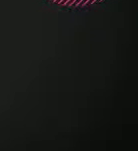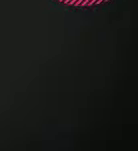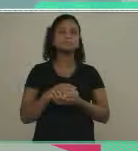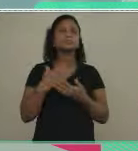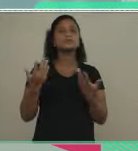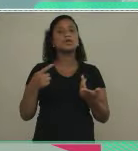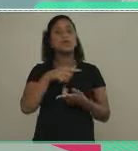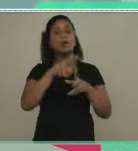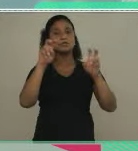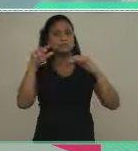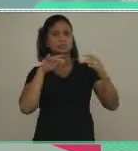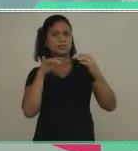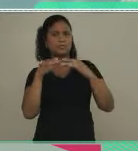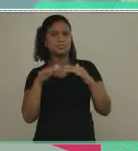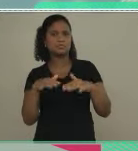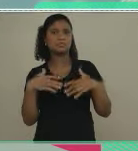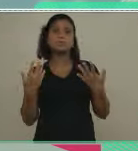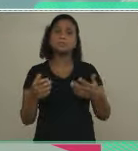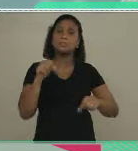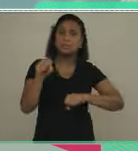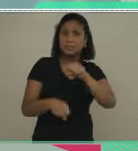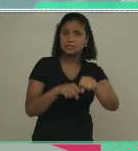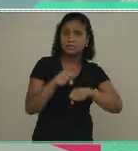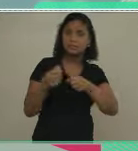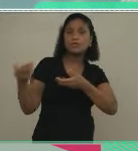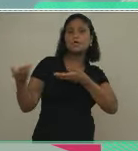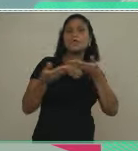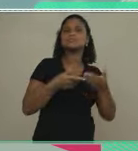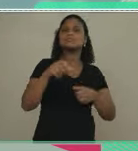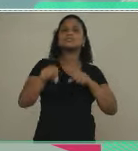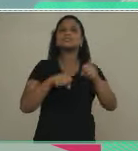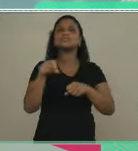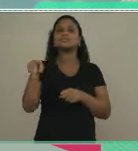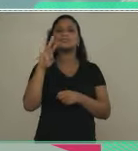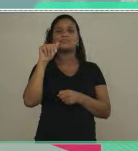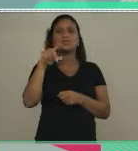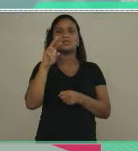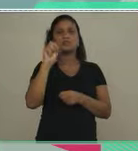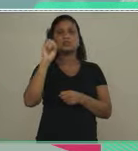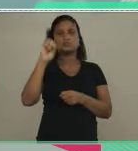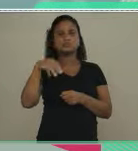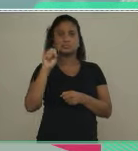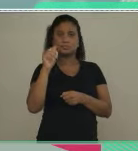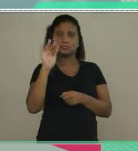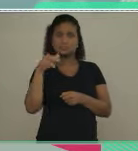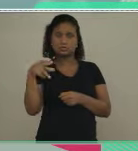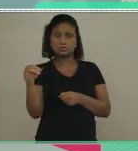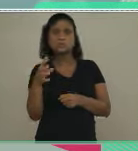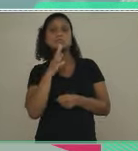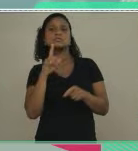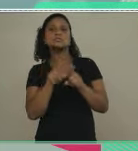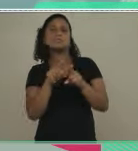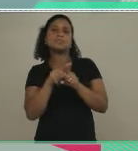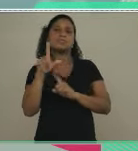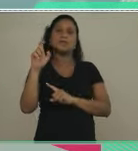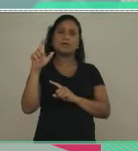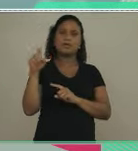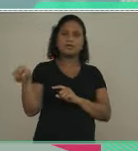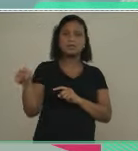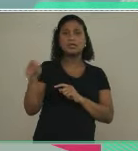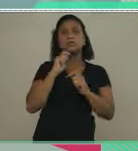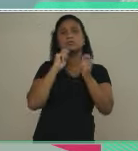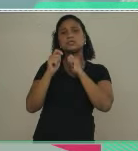Já que o assunto é movimento, que tal pedalar? Convidamos o ciclista Wanderson Sabino, mais conhecido como Lelé, para